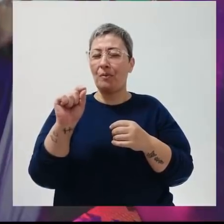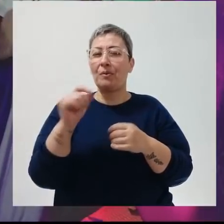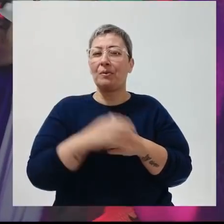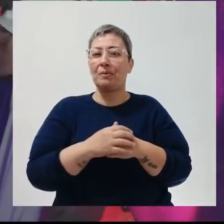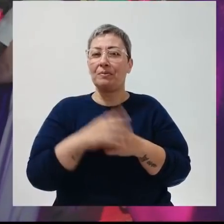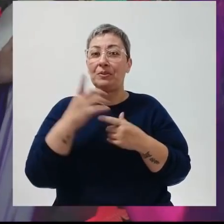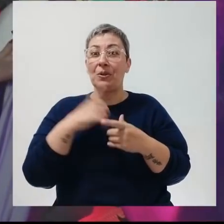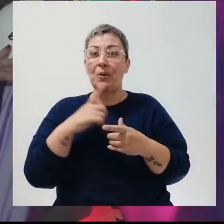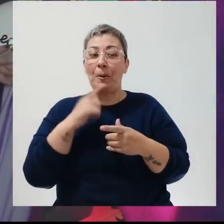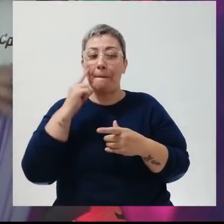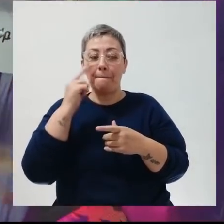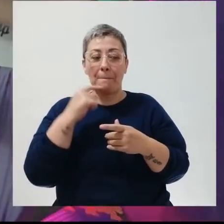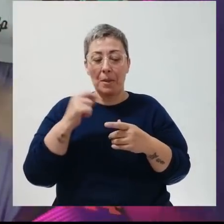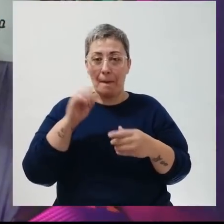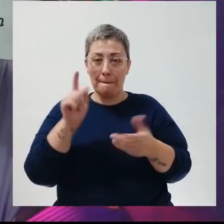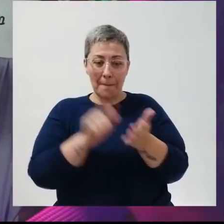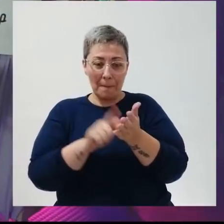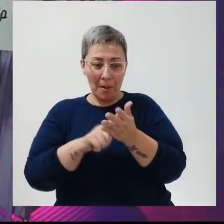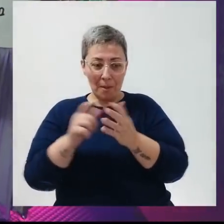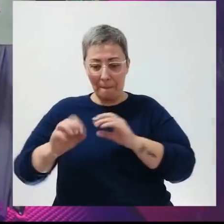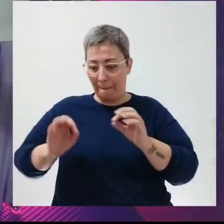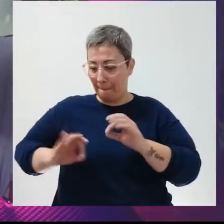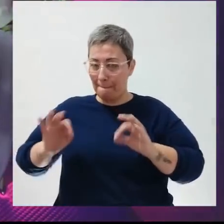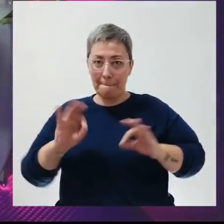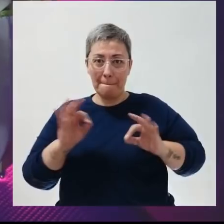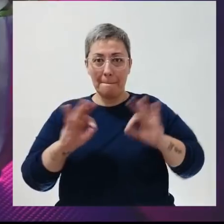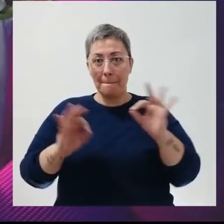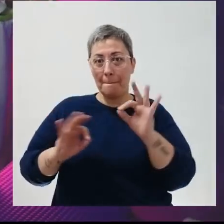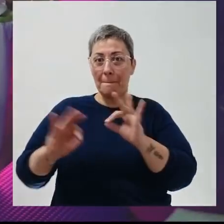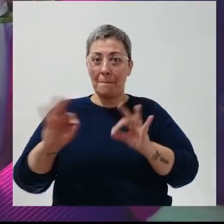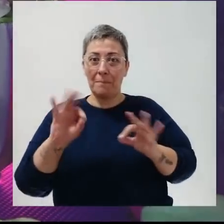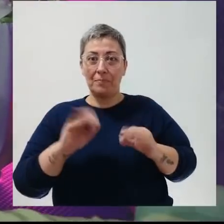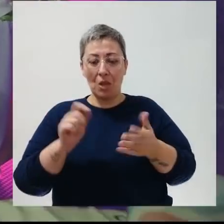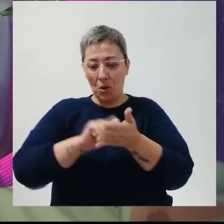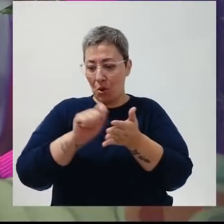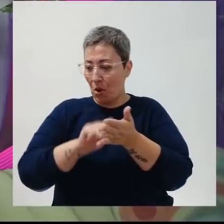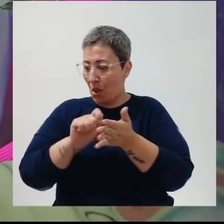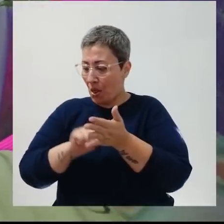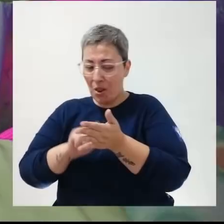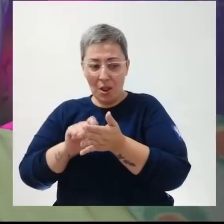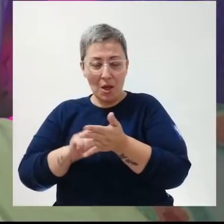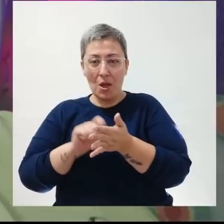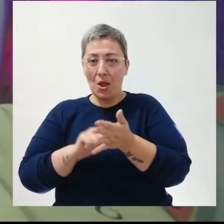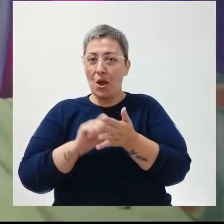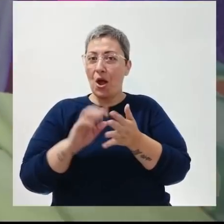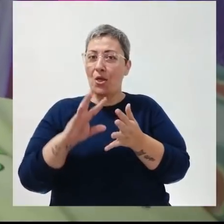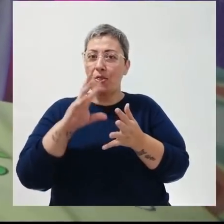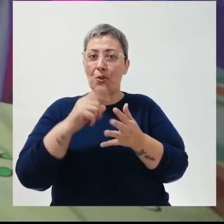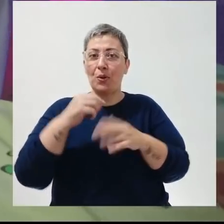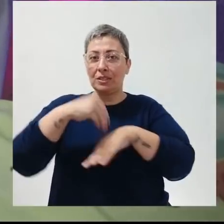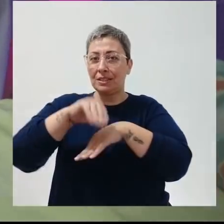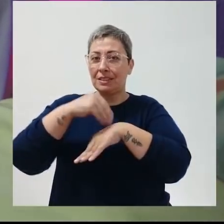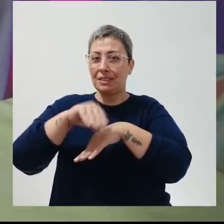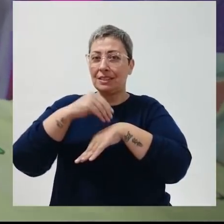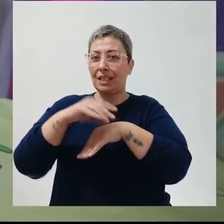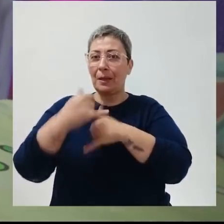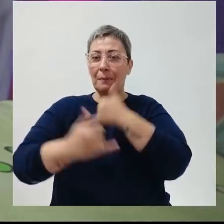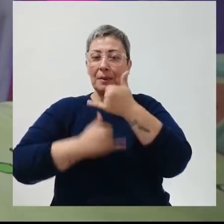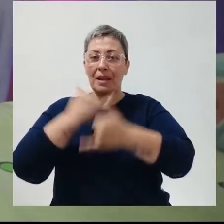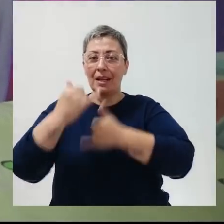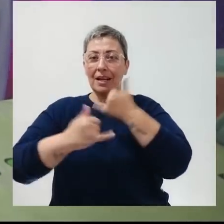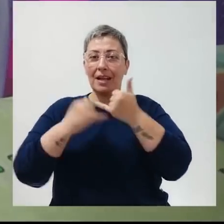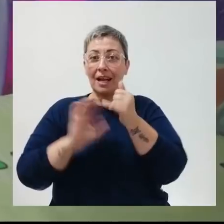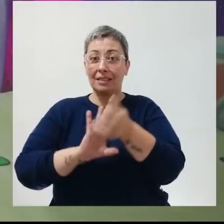Ele pegou os papéis que ele tinha em casa e começou a anotar todas as dicas de brincadeira